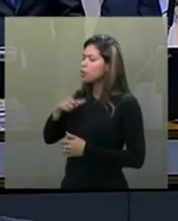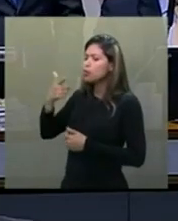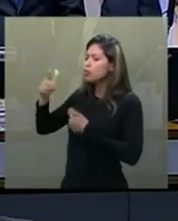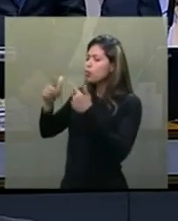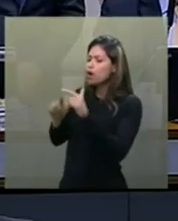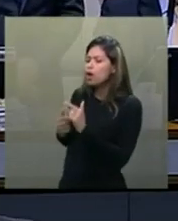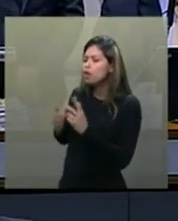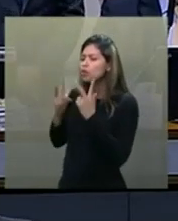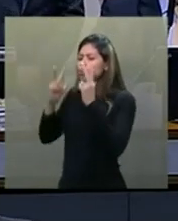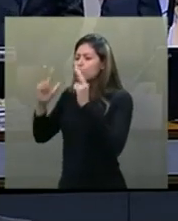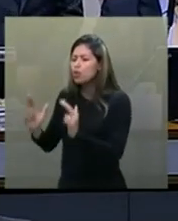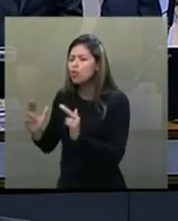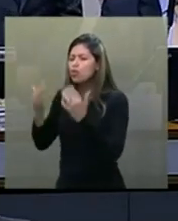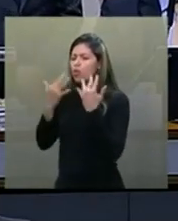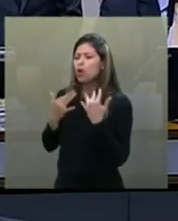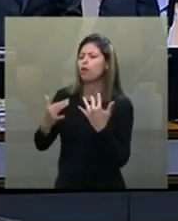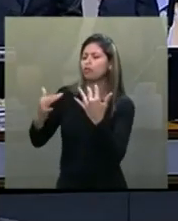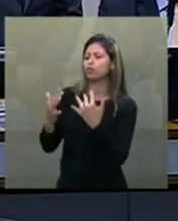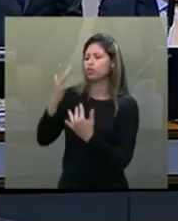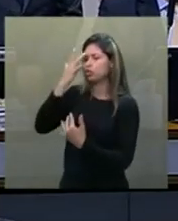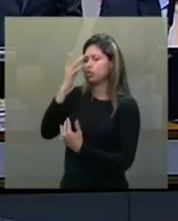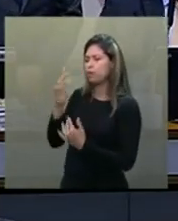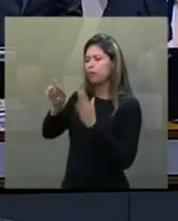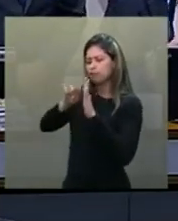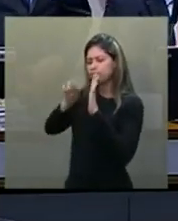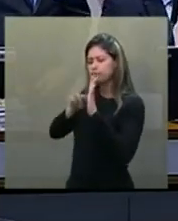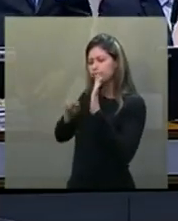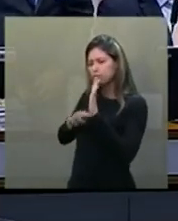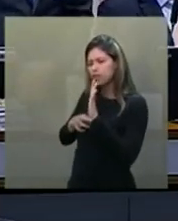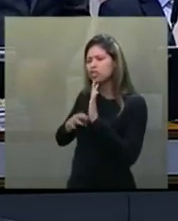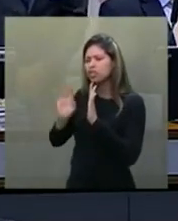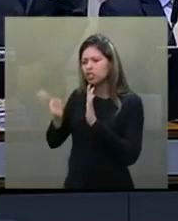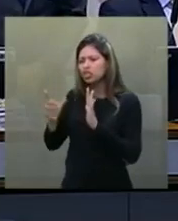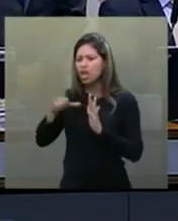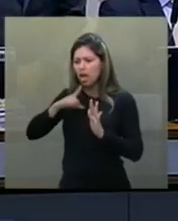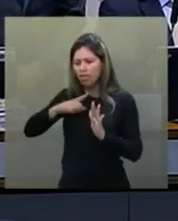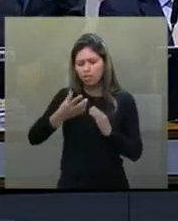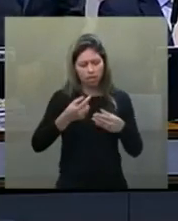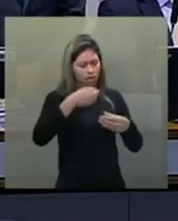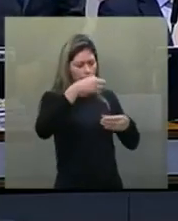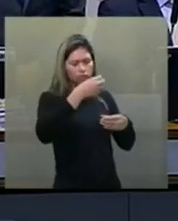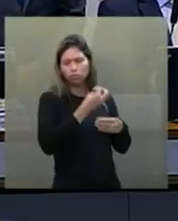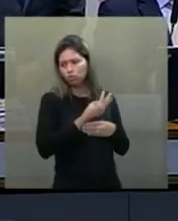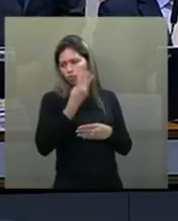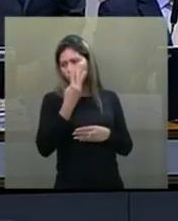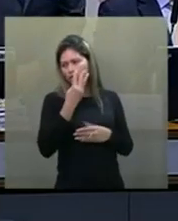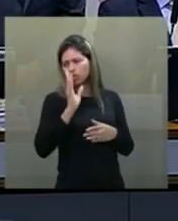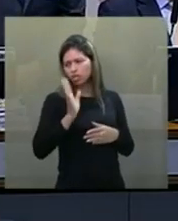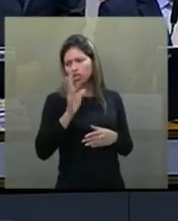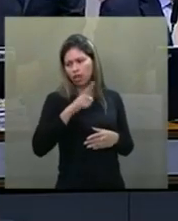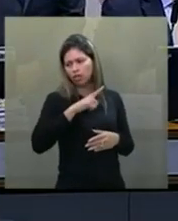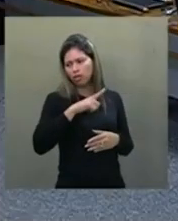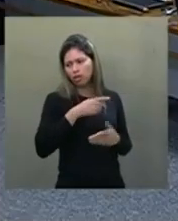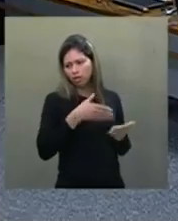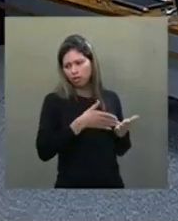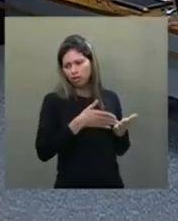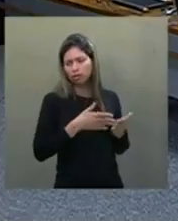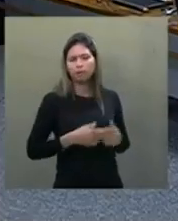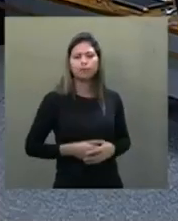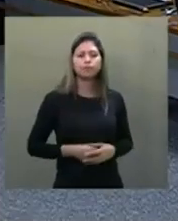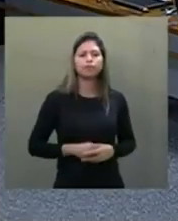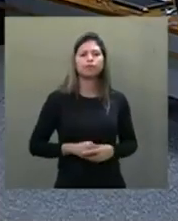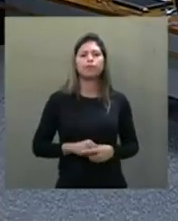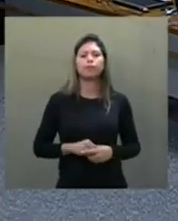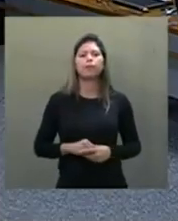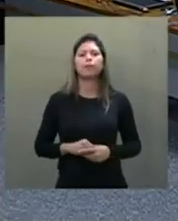Ninguém aguenta mais pagar tanto imposto, tanta confusão tributária. É como aquela coisa, né? Parece uma retórica, mas é verdade.